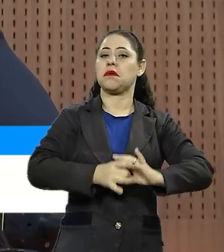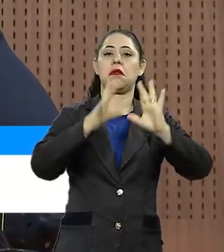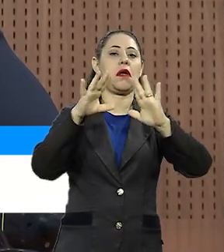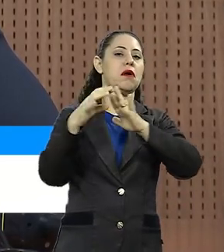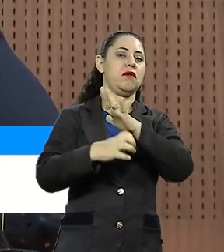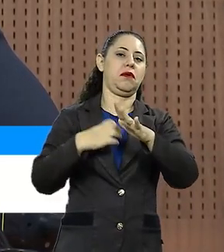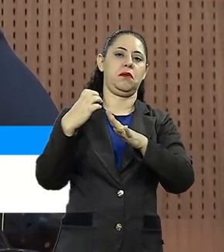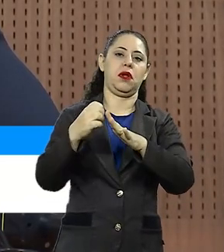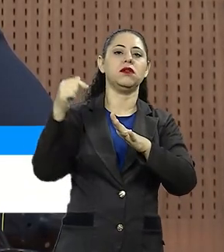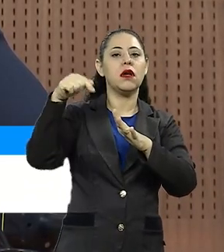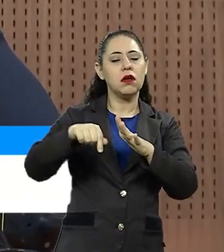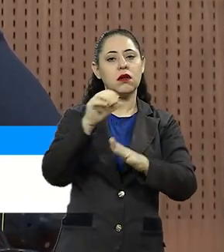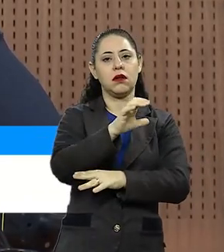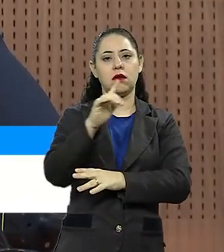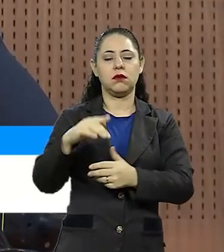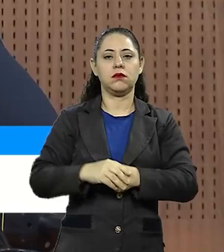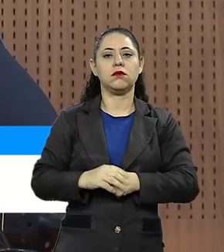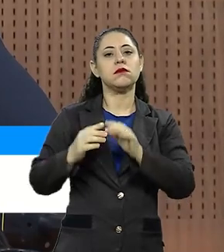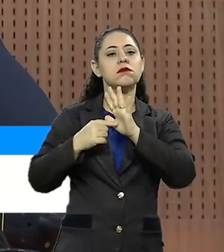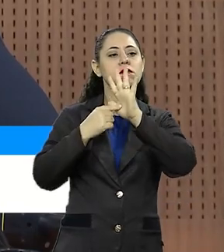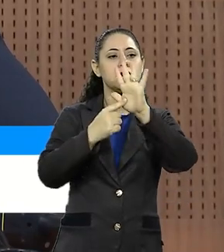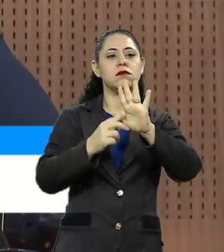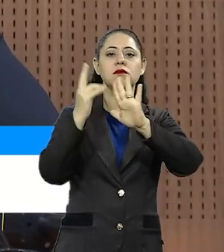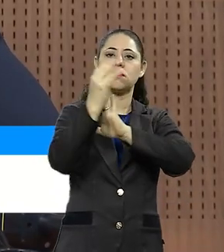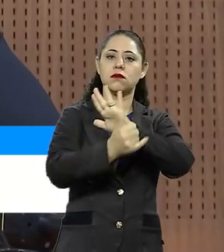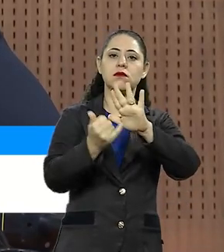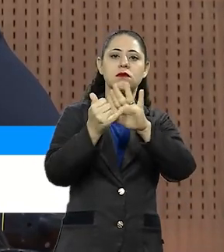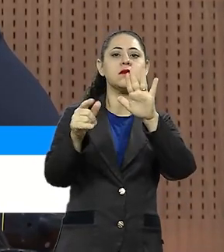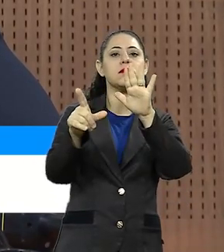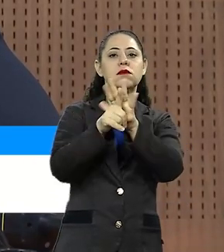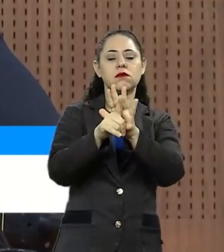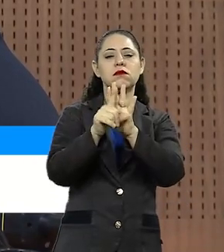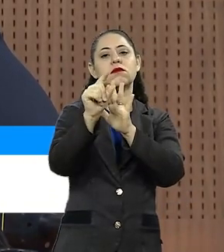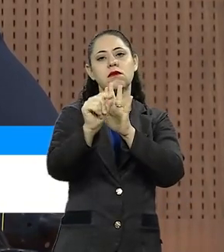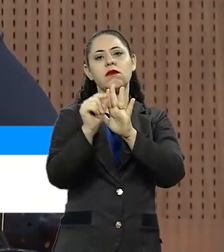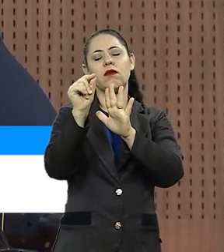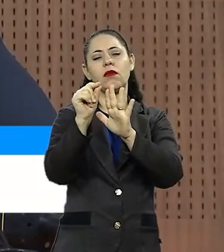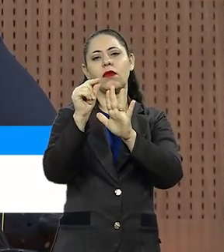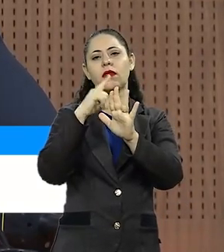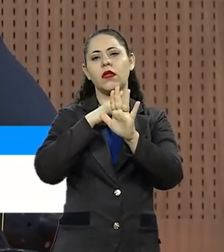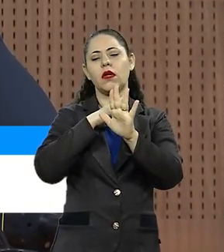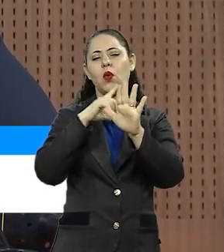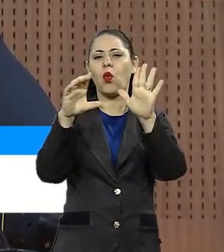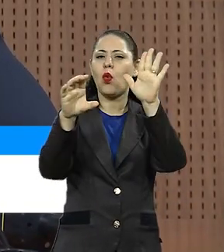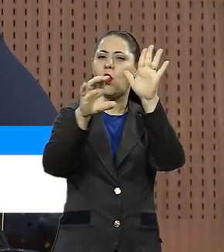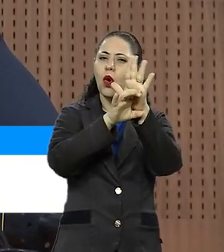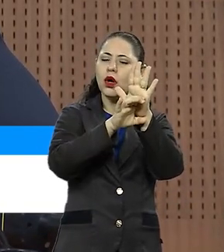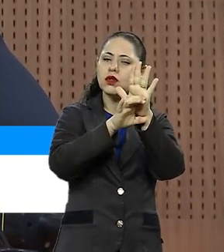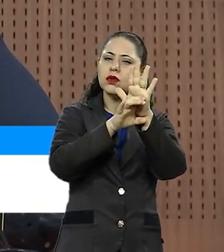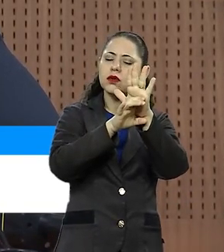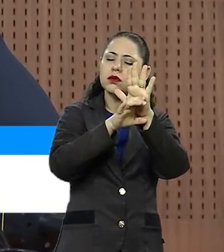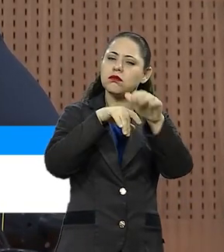livre iniciativa aqui em Campo Grande, apresentamos um projeto de lei que coloca o Código